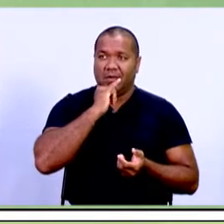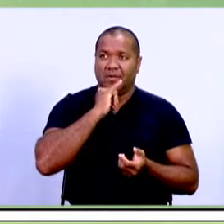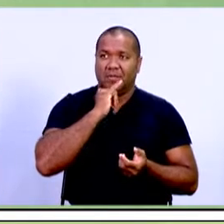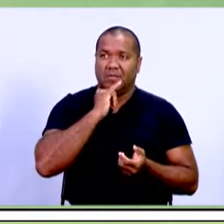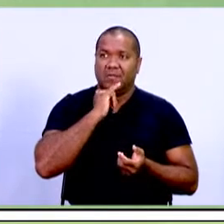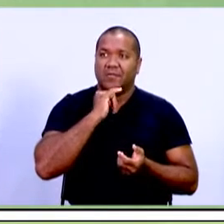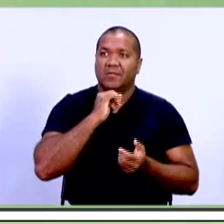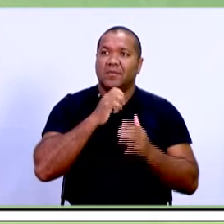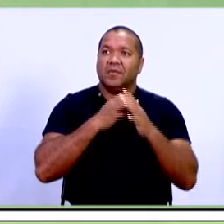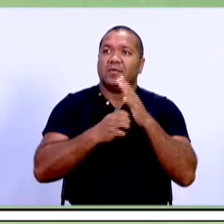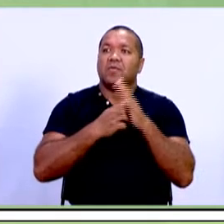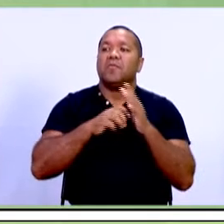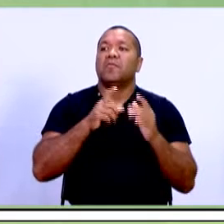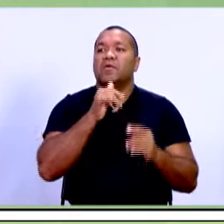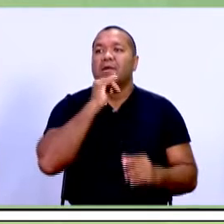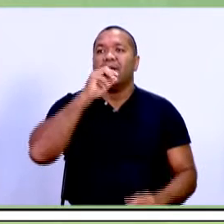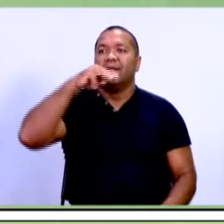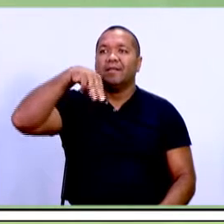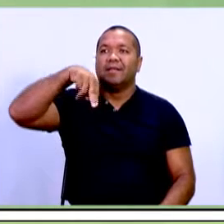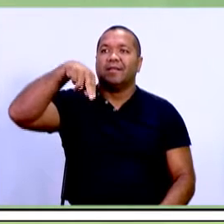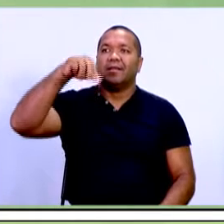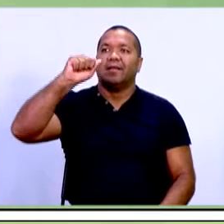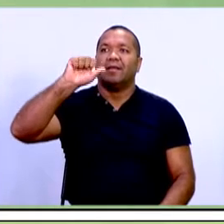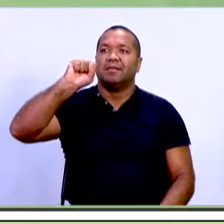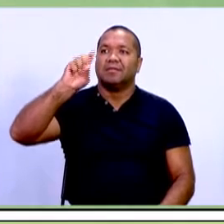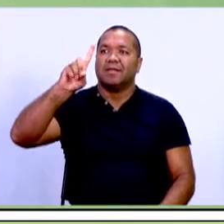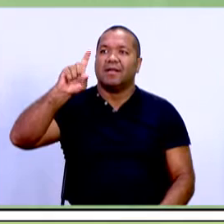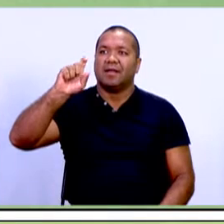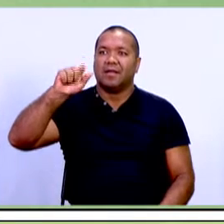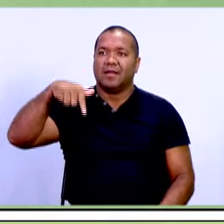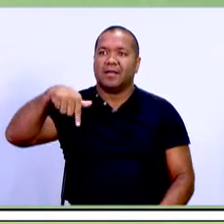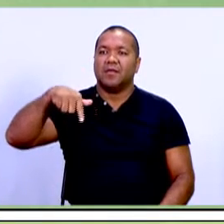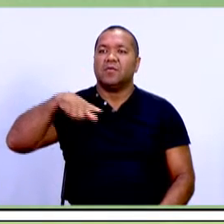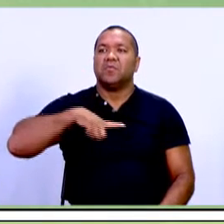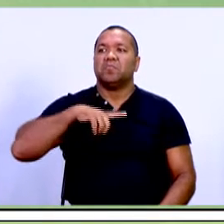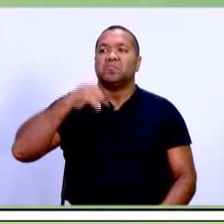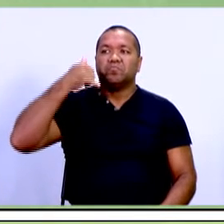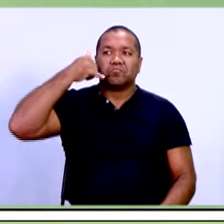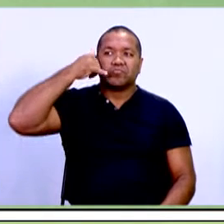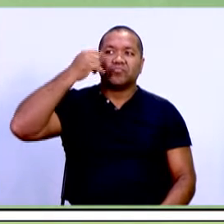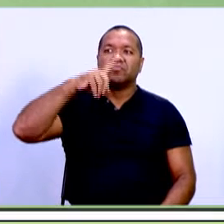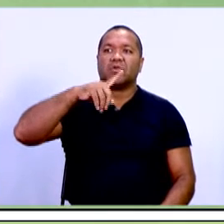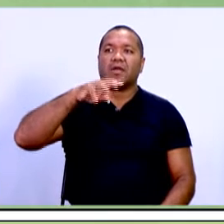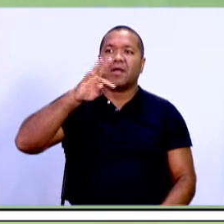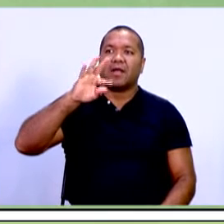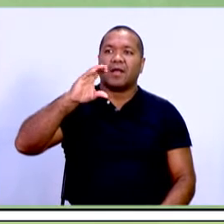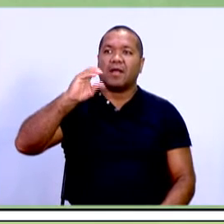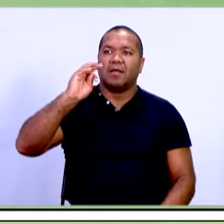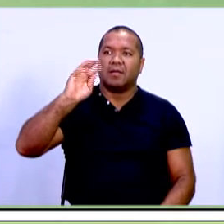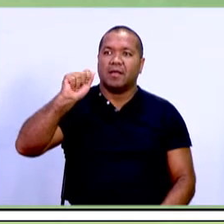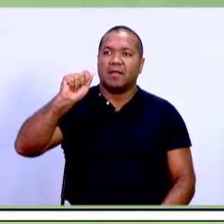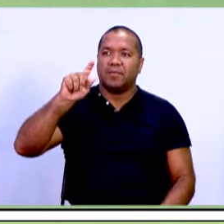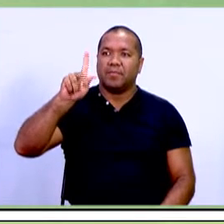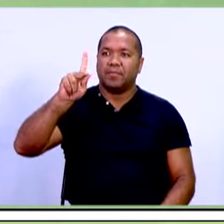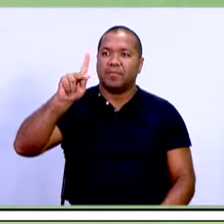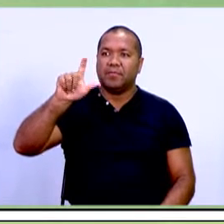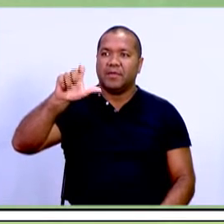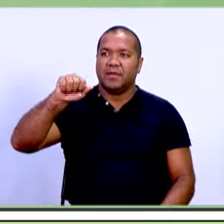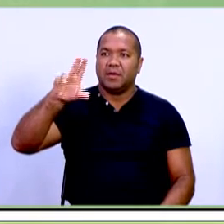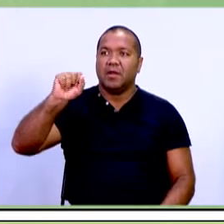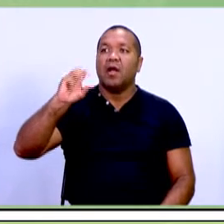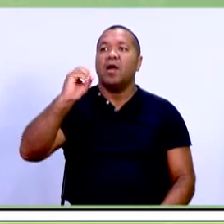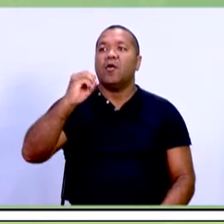a Nasdaq, o Grupo Telefônica, a Caterpillar, a